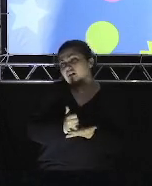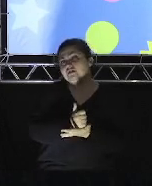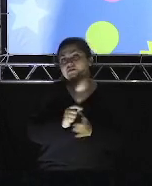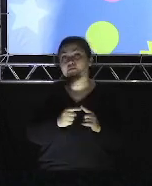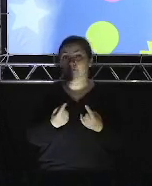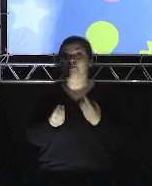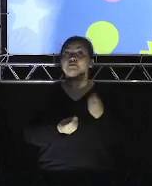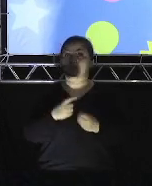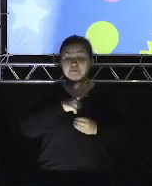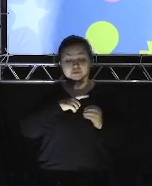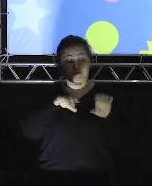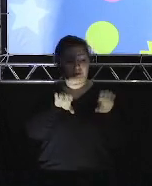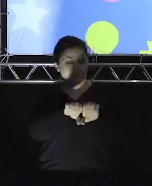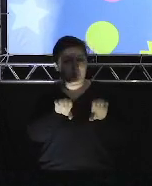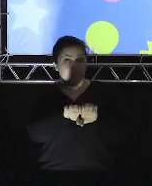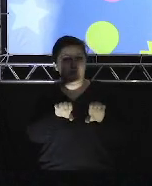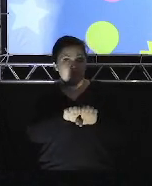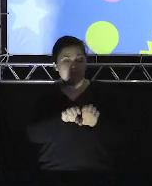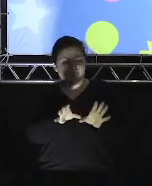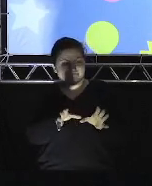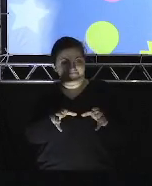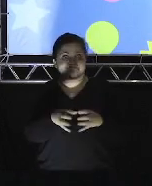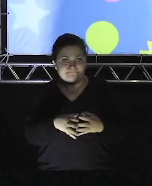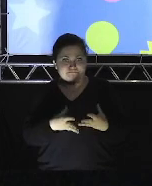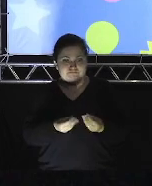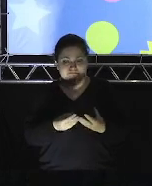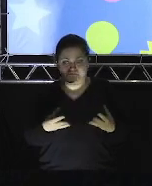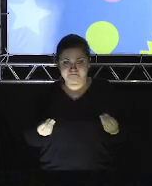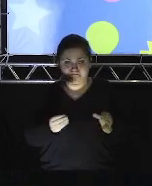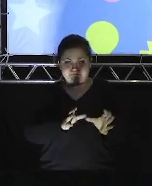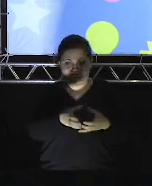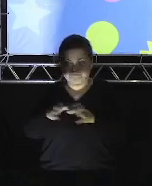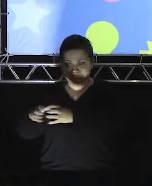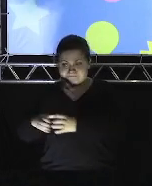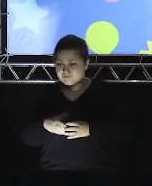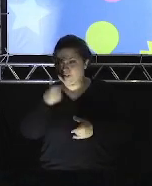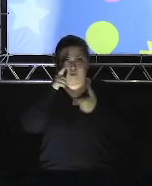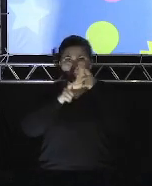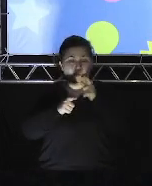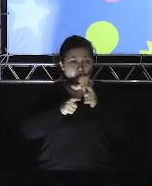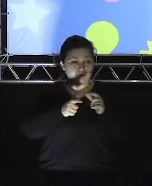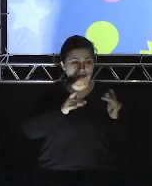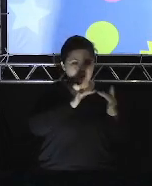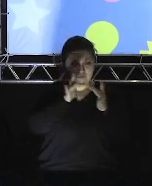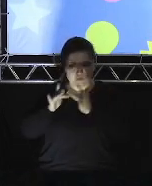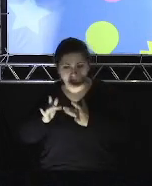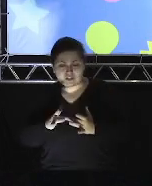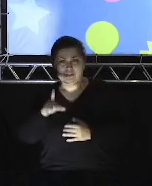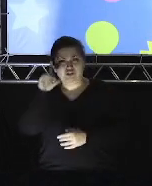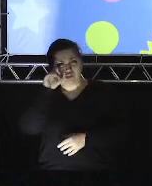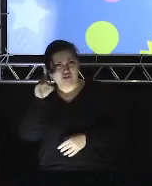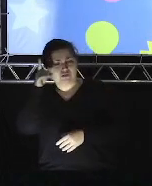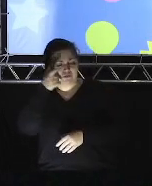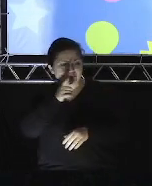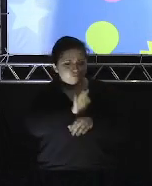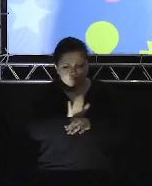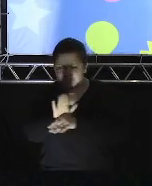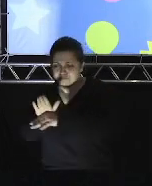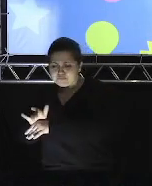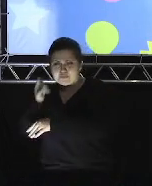uma estrutura até que enxuta para tantos times, a gente não conseguia estar ali no dia a dia ajudando para